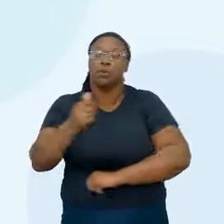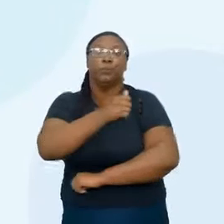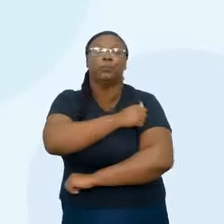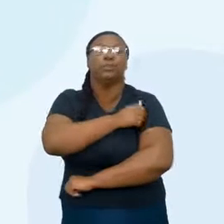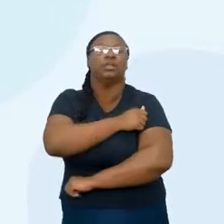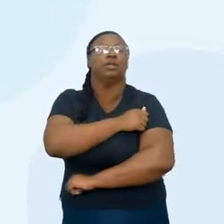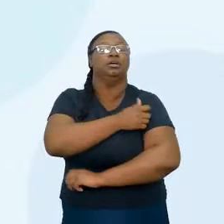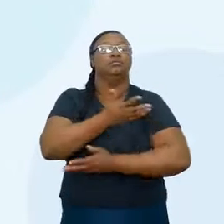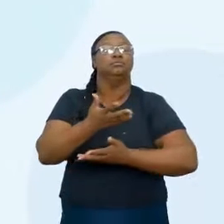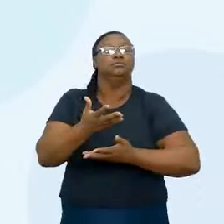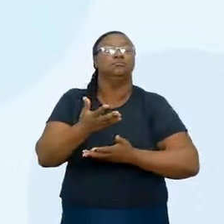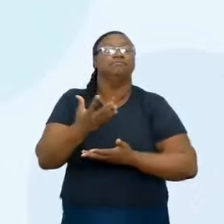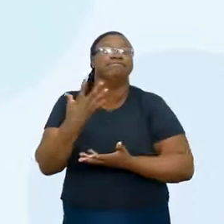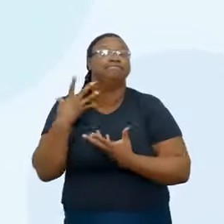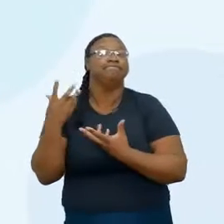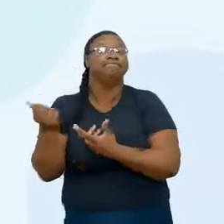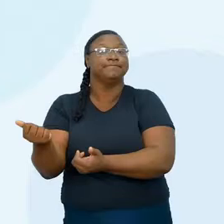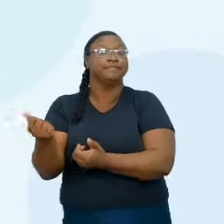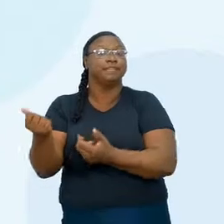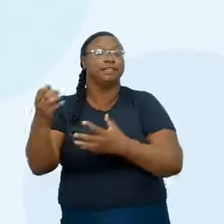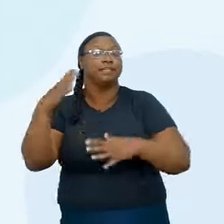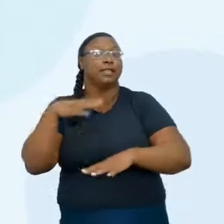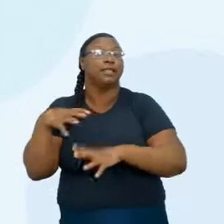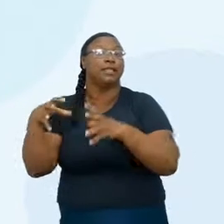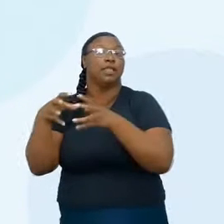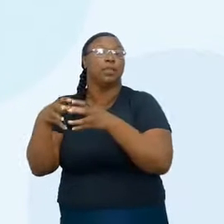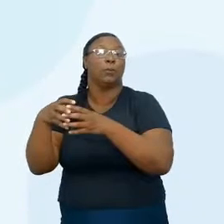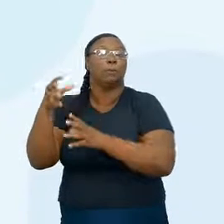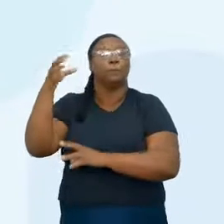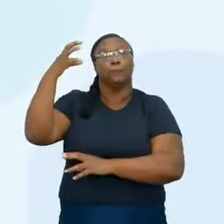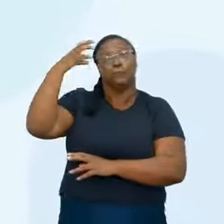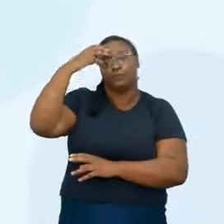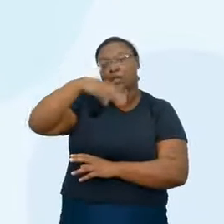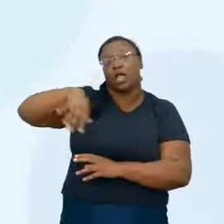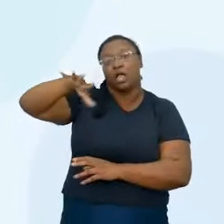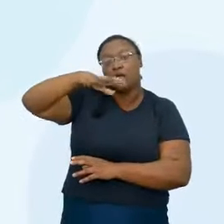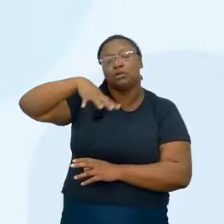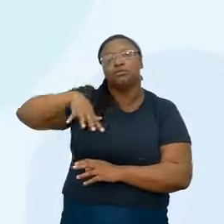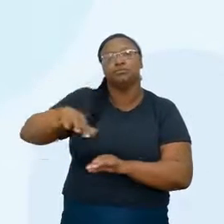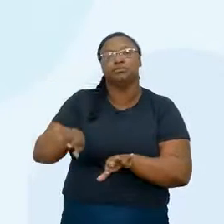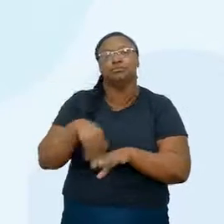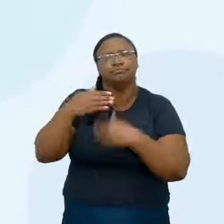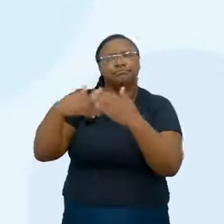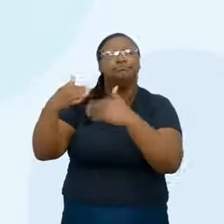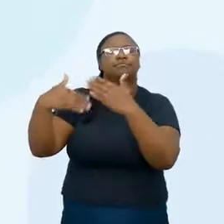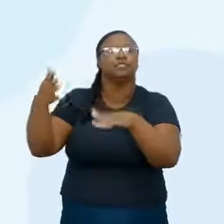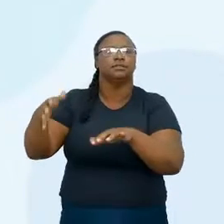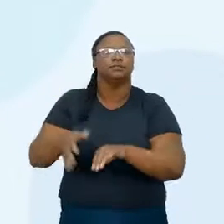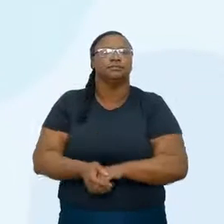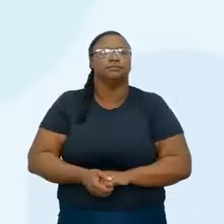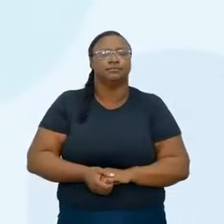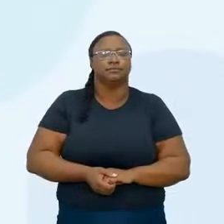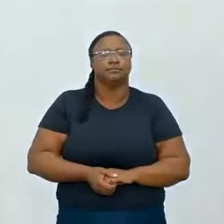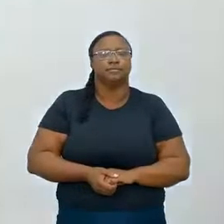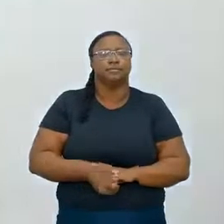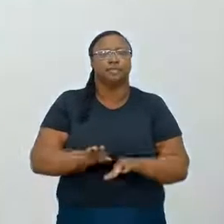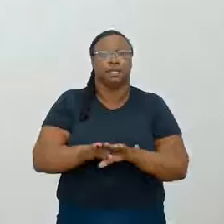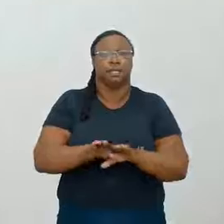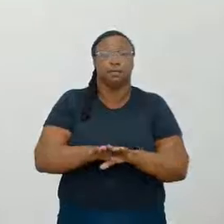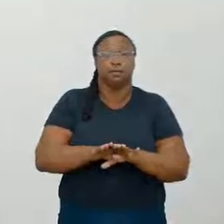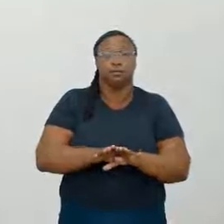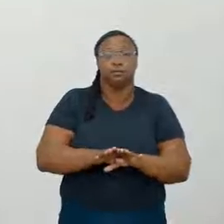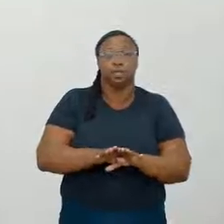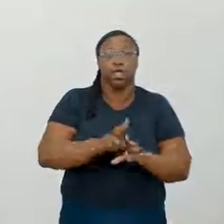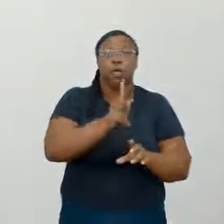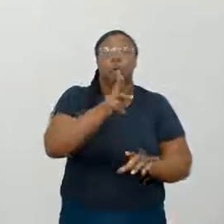estudantes se relacionam com as suas comunidades e assim por diante. E falando da questão da curadoria do professor, né,